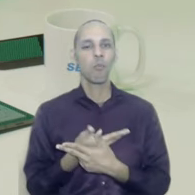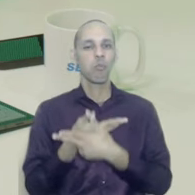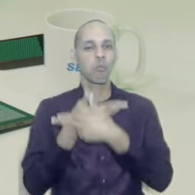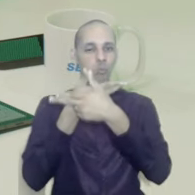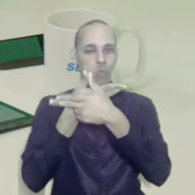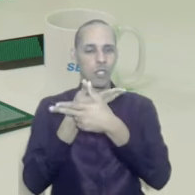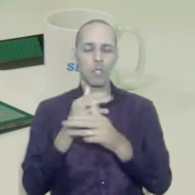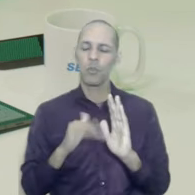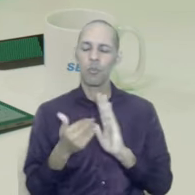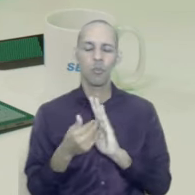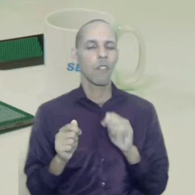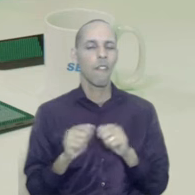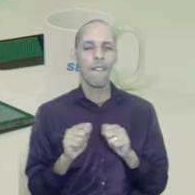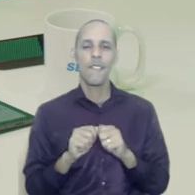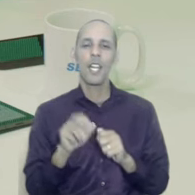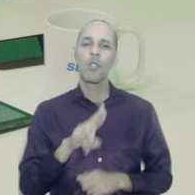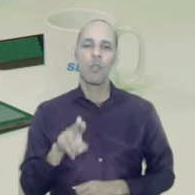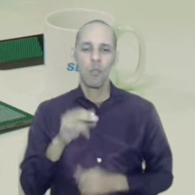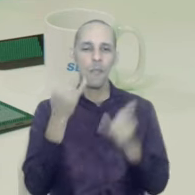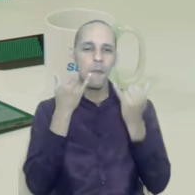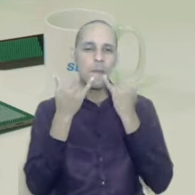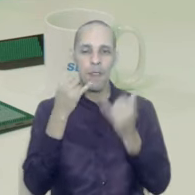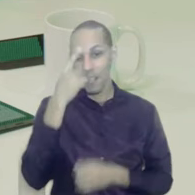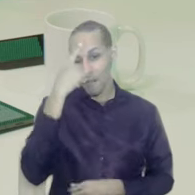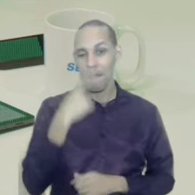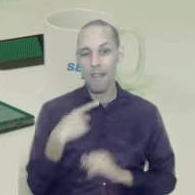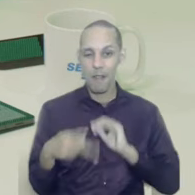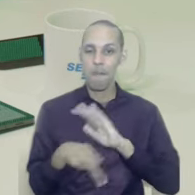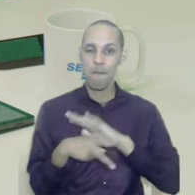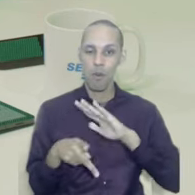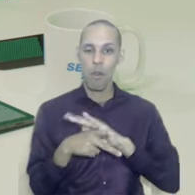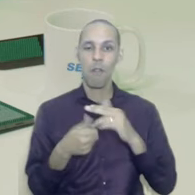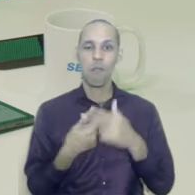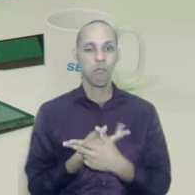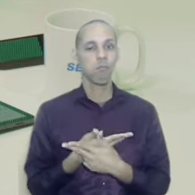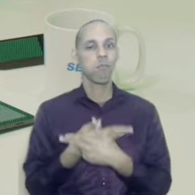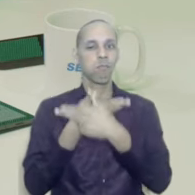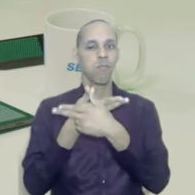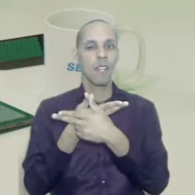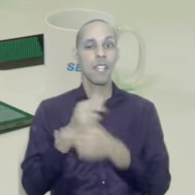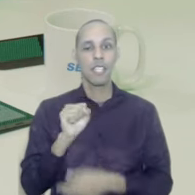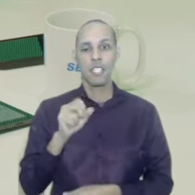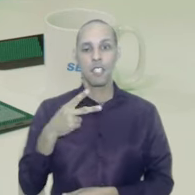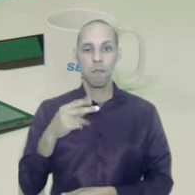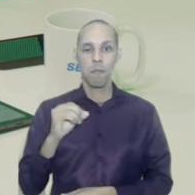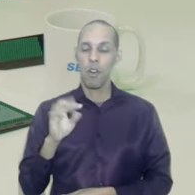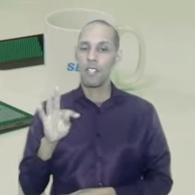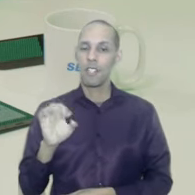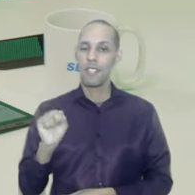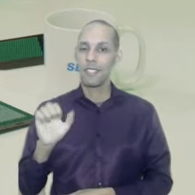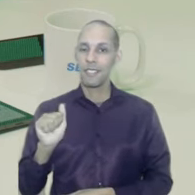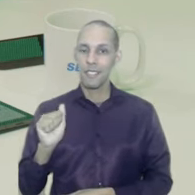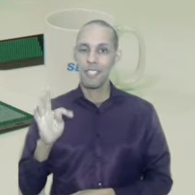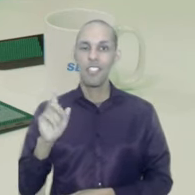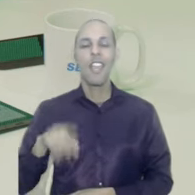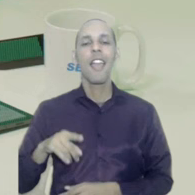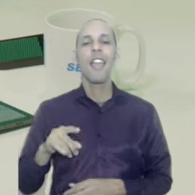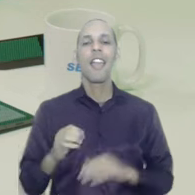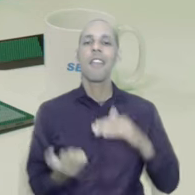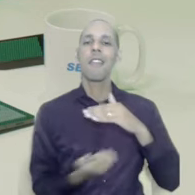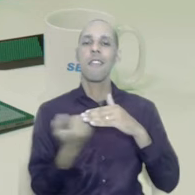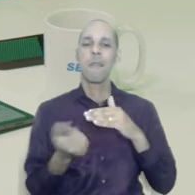satélite eh tecnologia Nacional Spot satat é uma empresa de pesquisa e desenvolvimento a gente cria